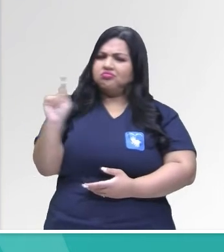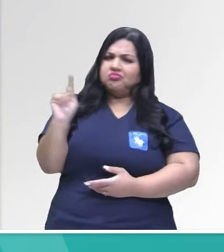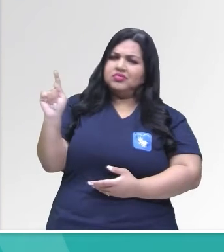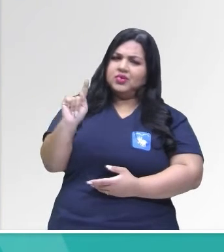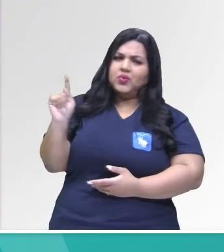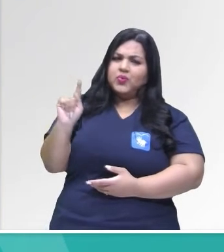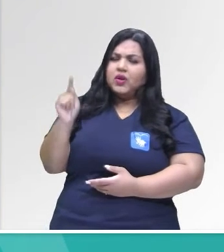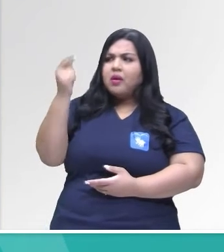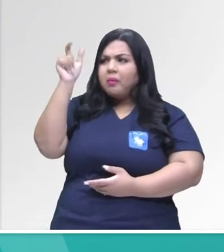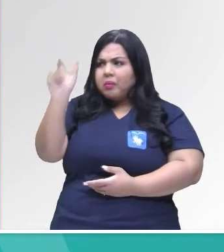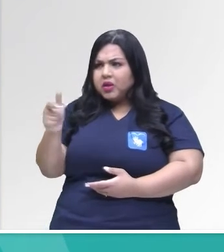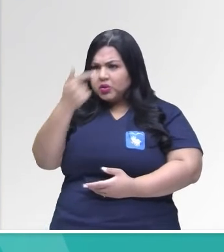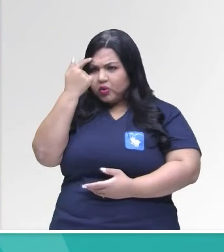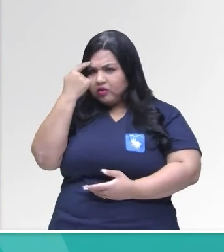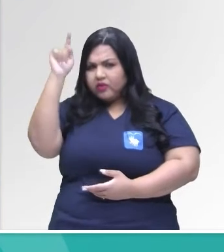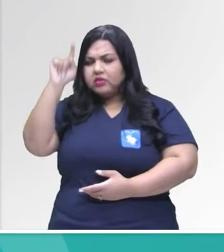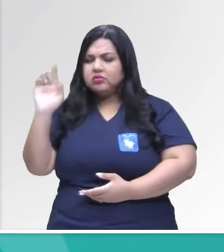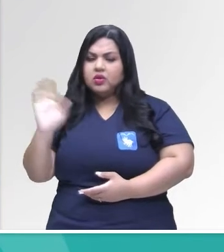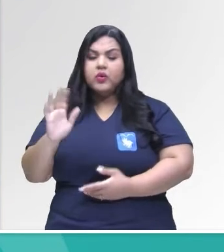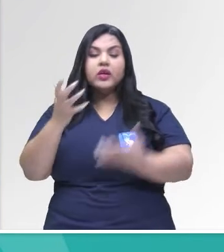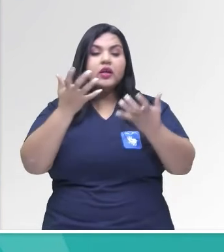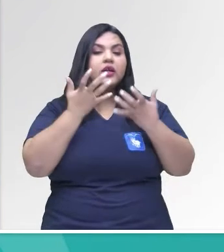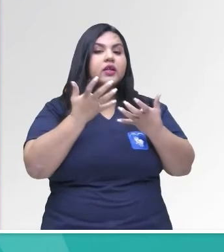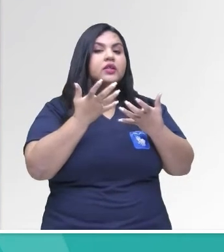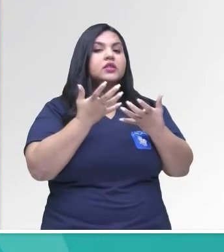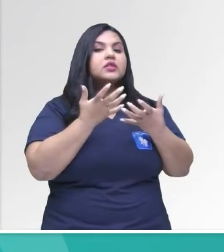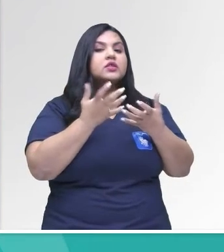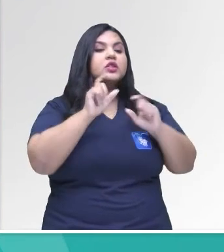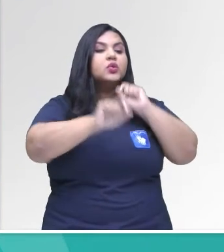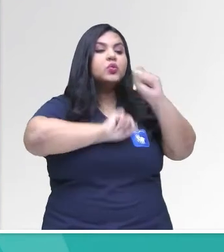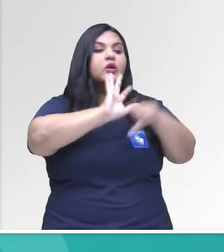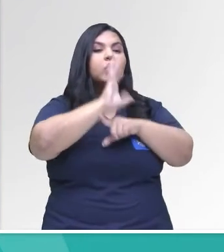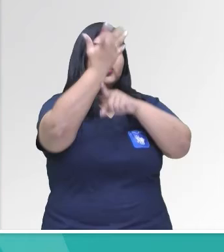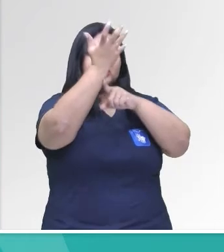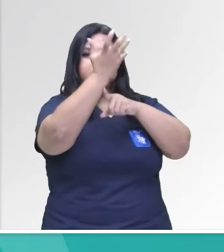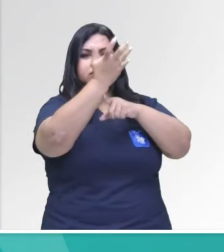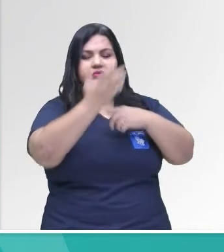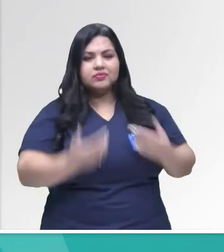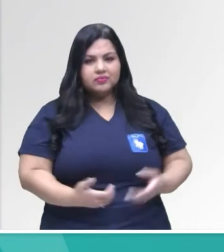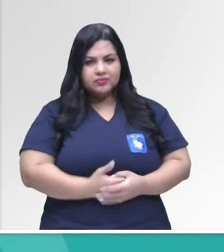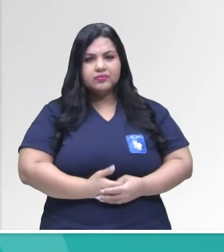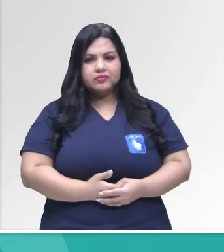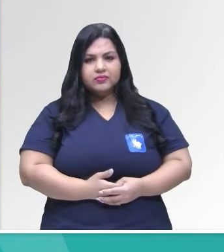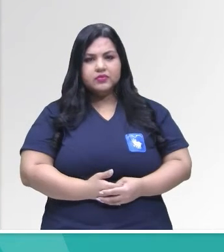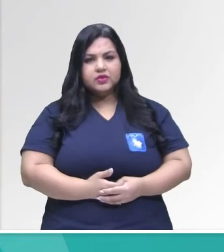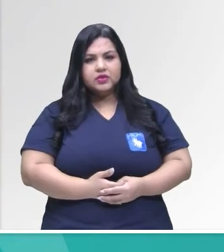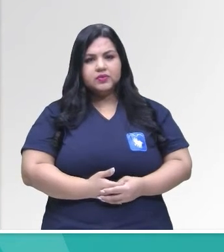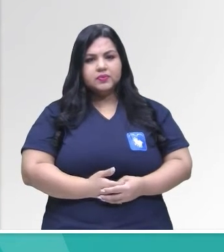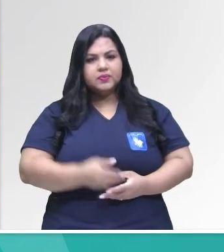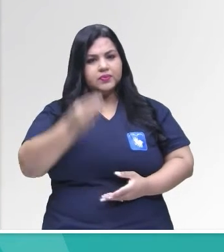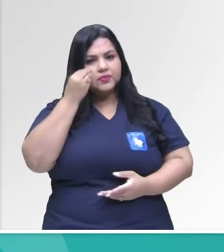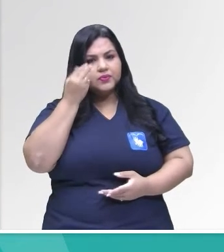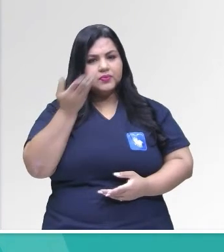quer saber quem praticou a ação, a gente quer saber o que aconteceu, não é? Vejam comigo.